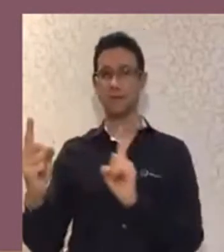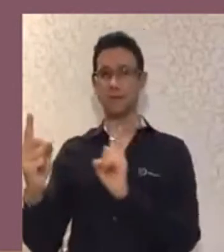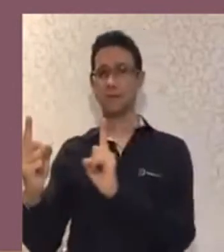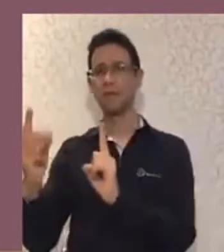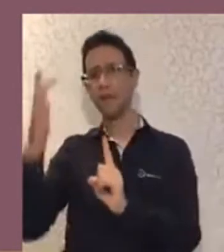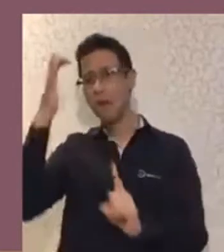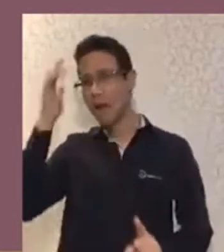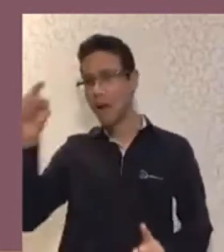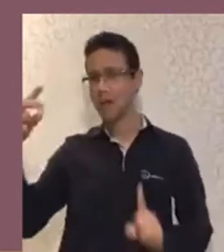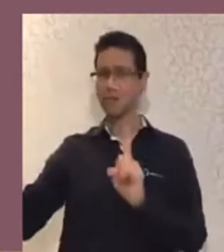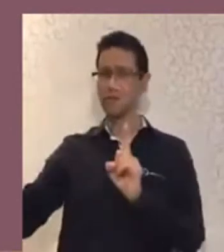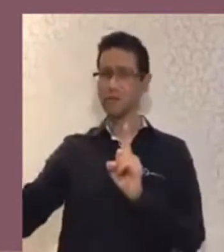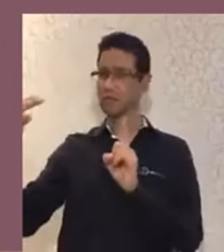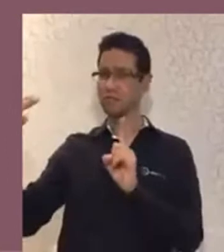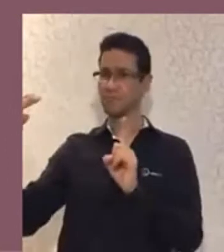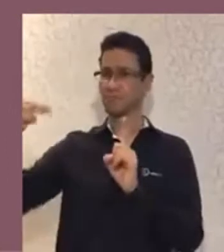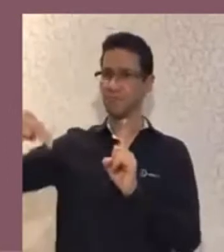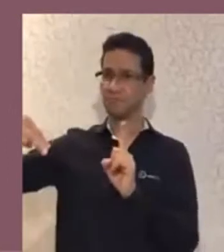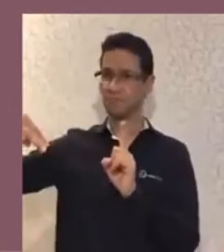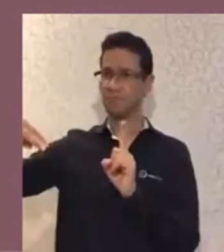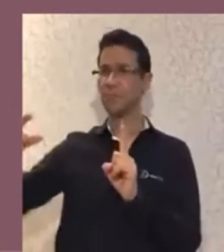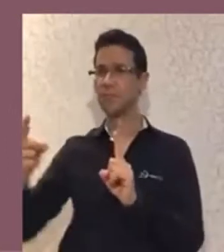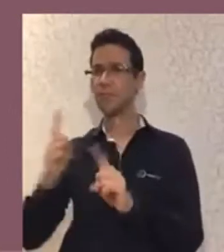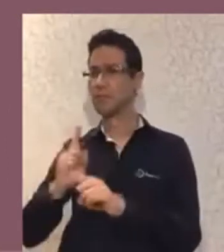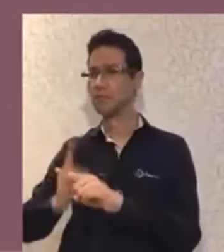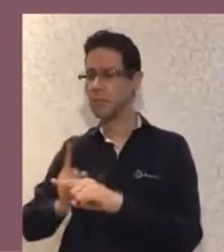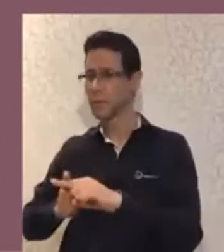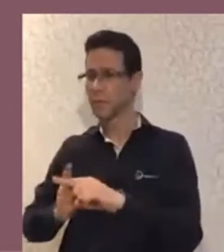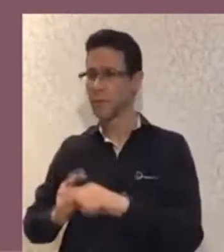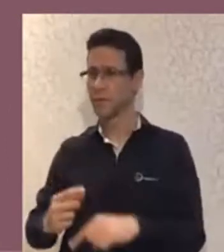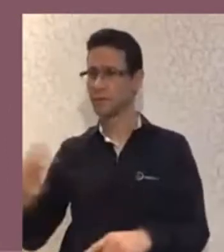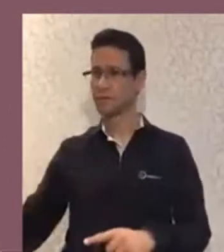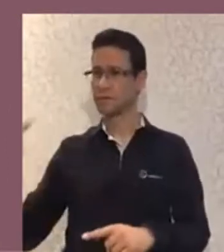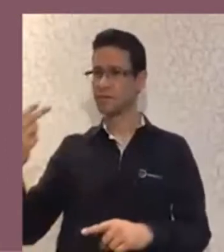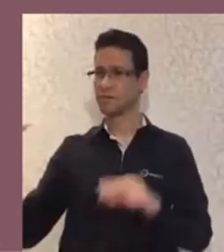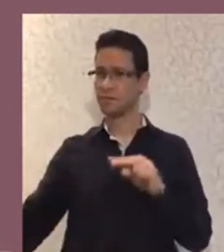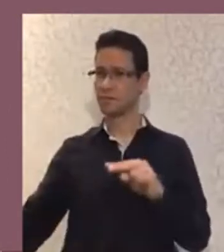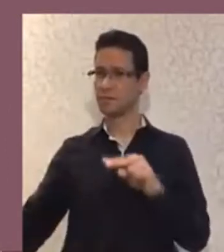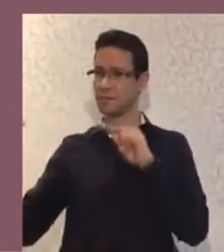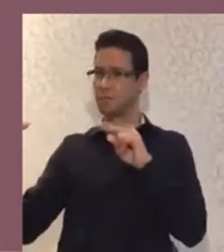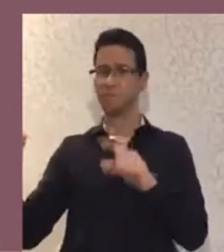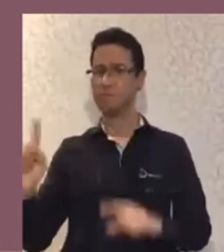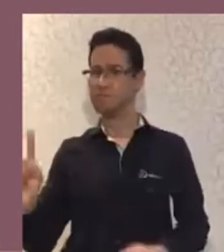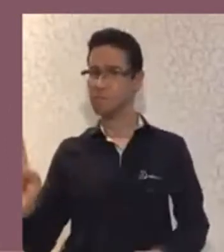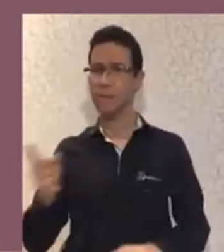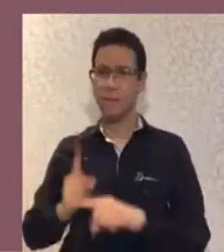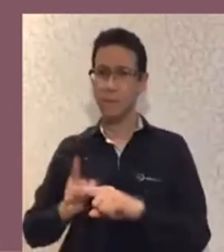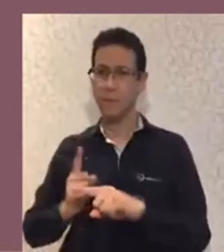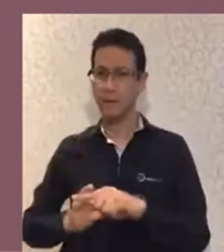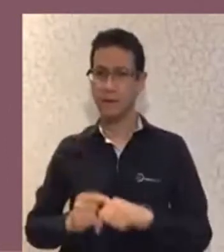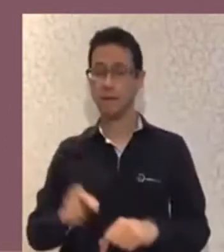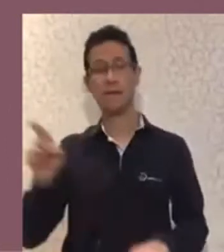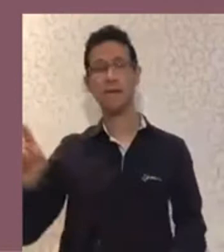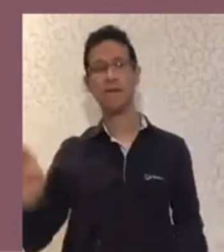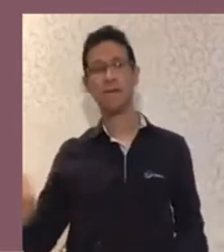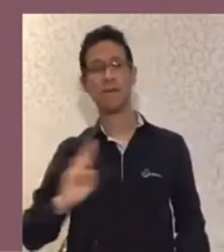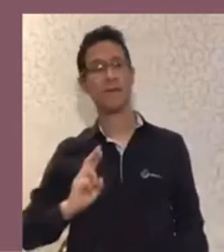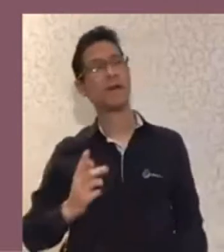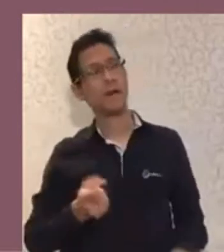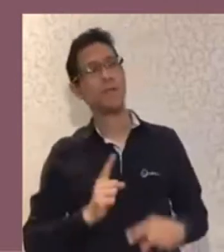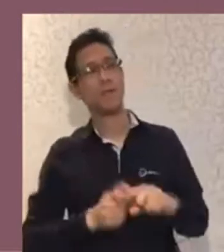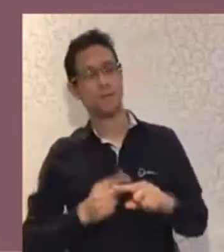olhos e tu não me olhas? E ela me disse, porque quando eu vim